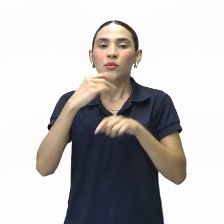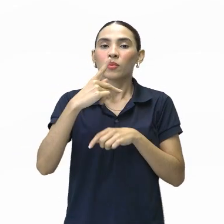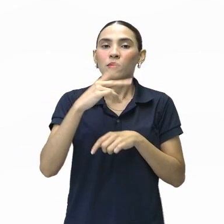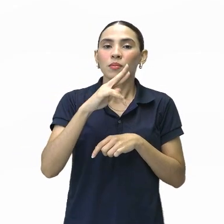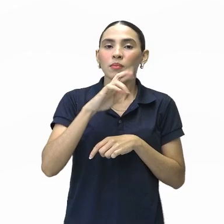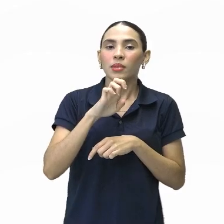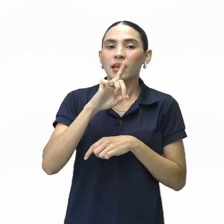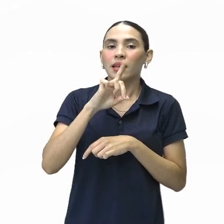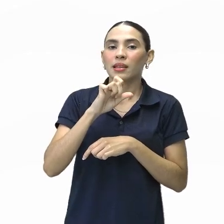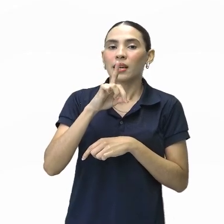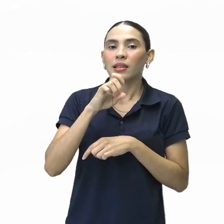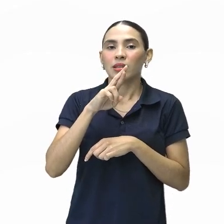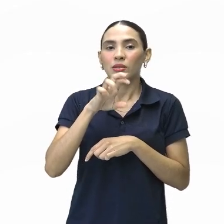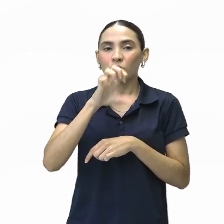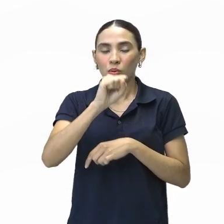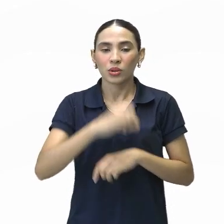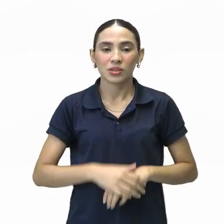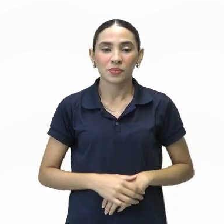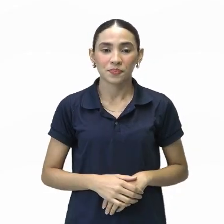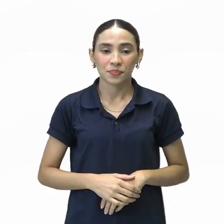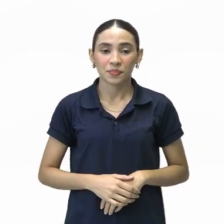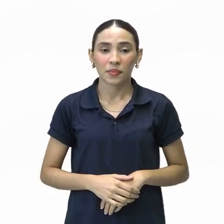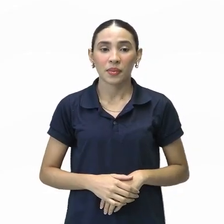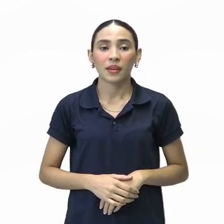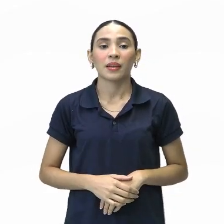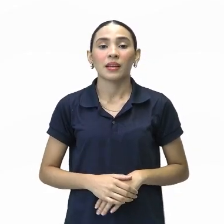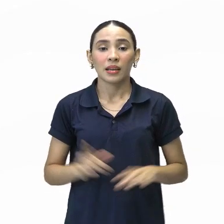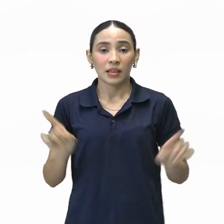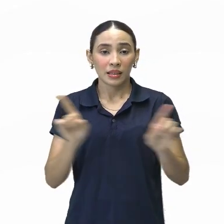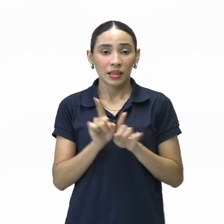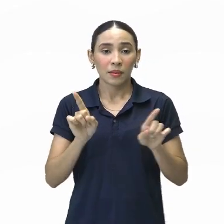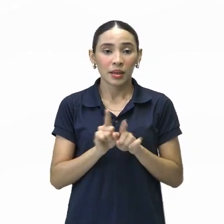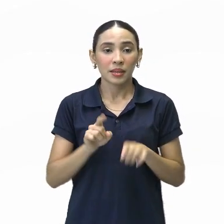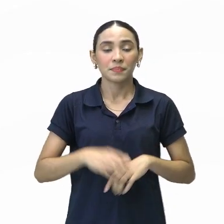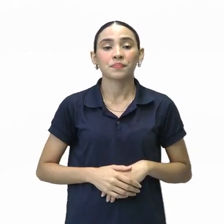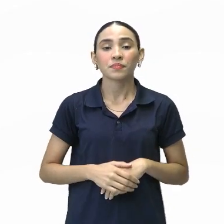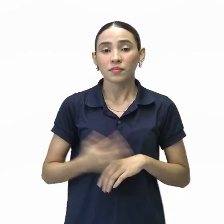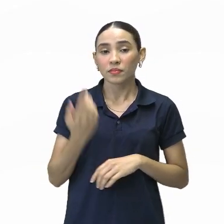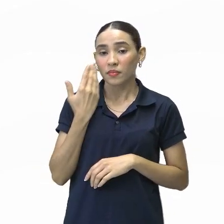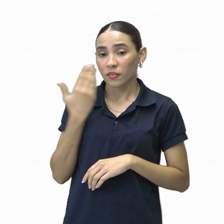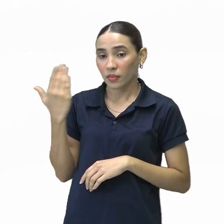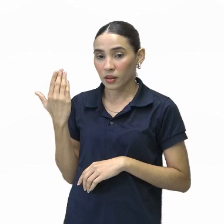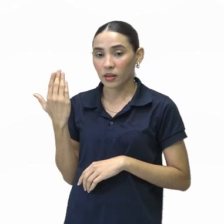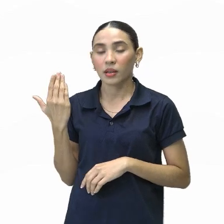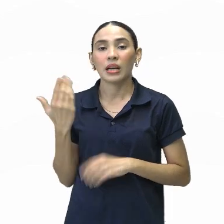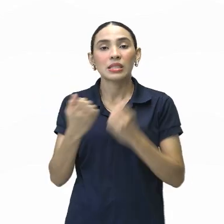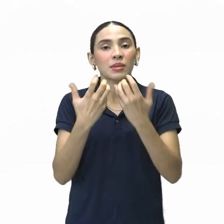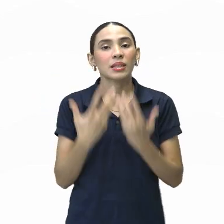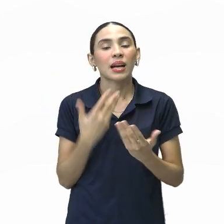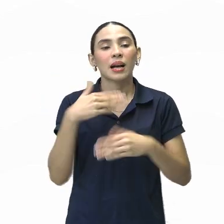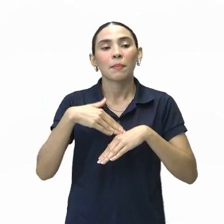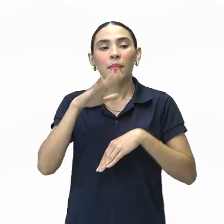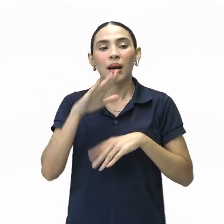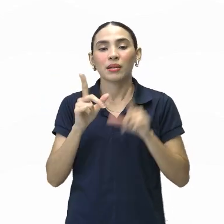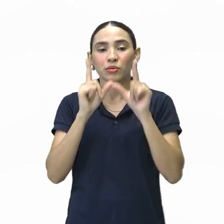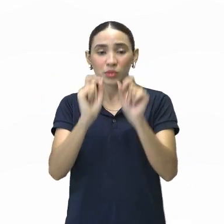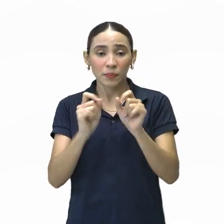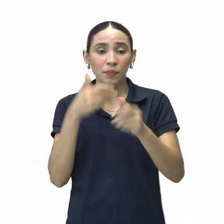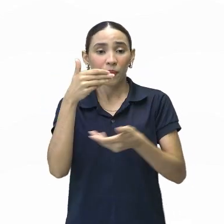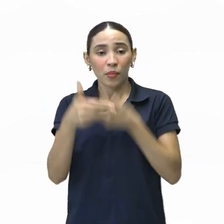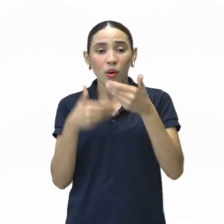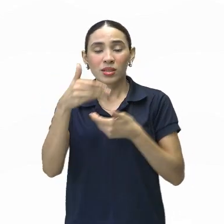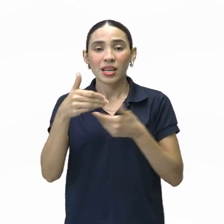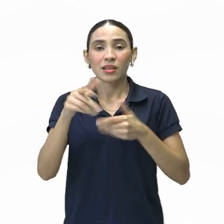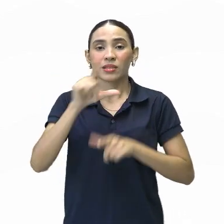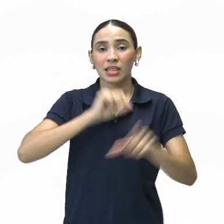delas. Nós temos também a resistência a antibióticos, para explicar um pouquinho mais sobre o processo